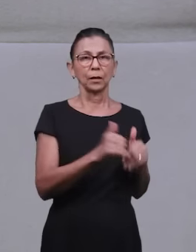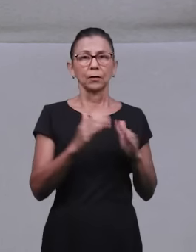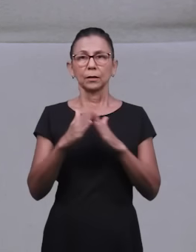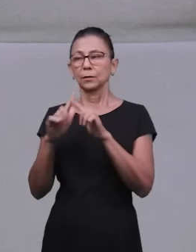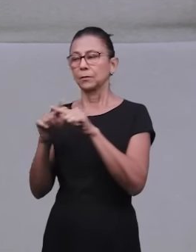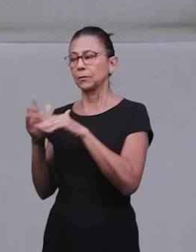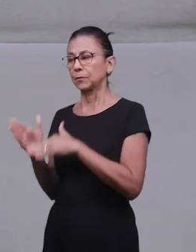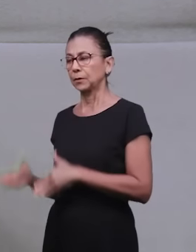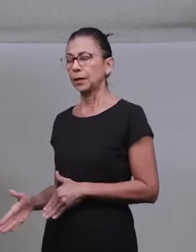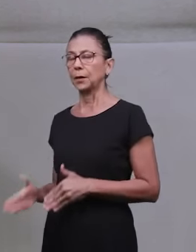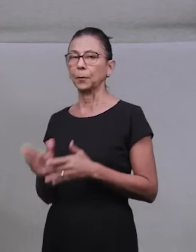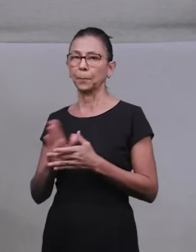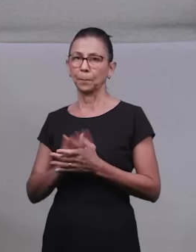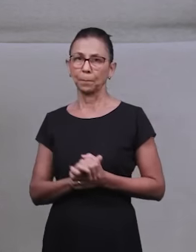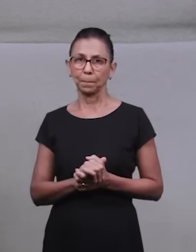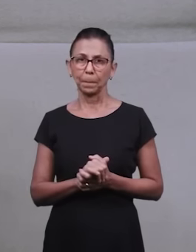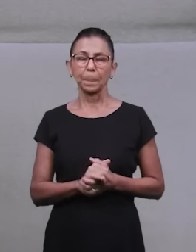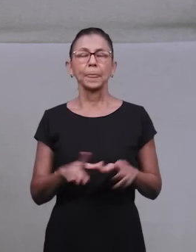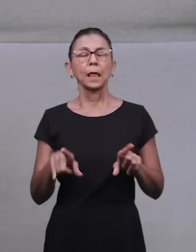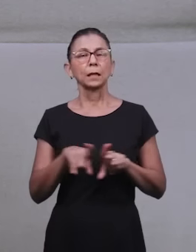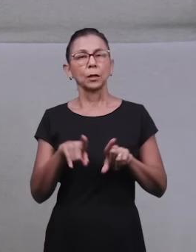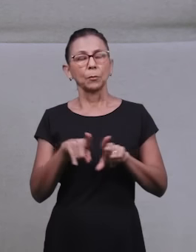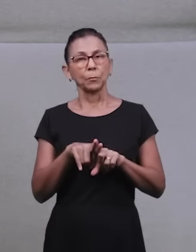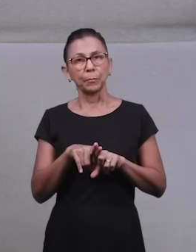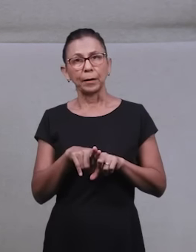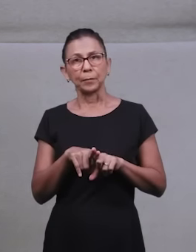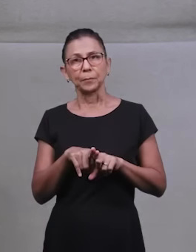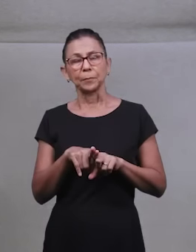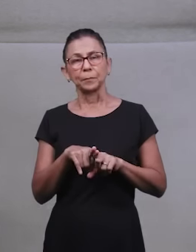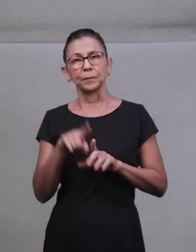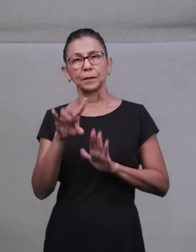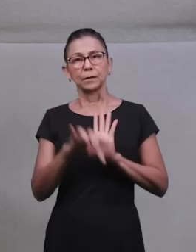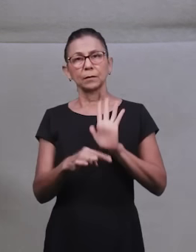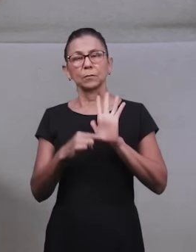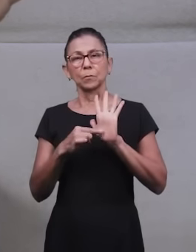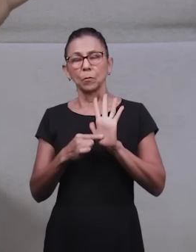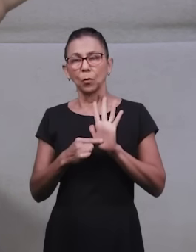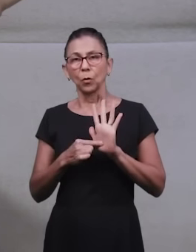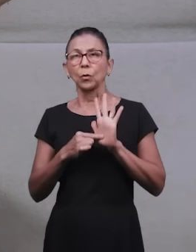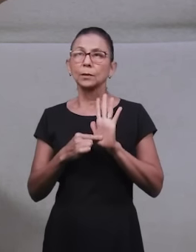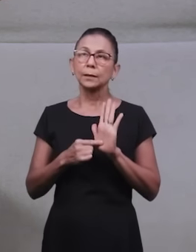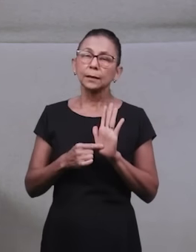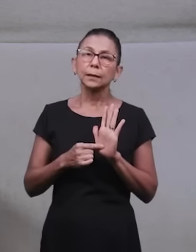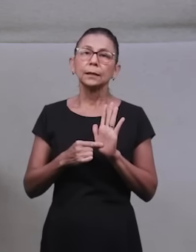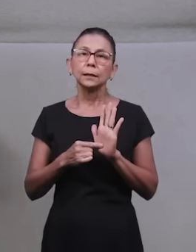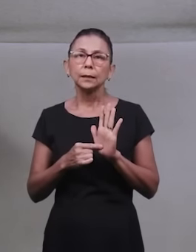o convite para as bodas, você vai ver ali,